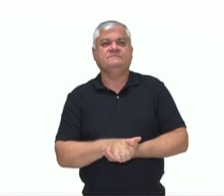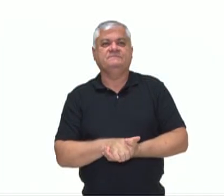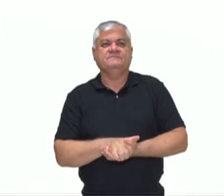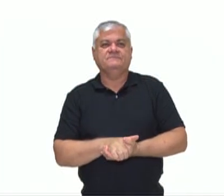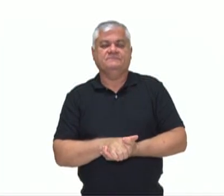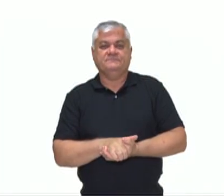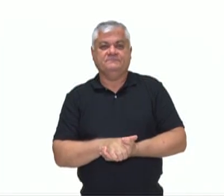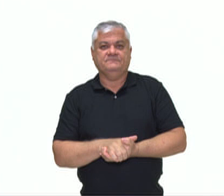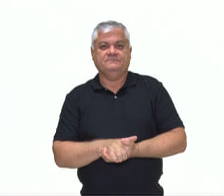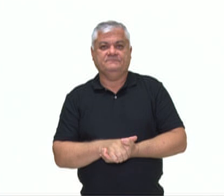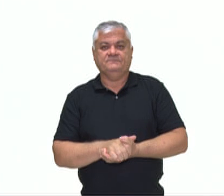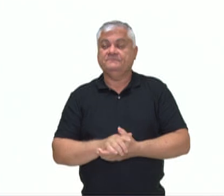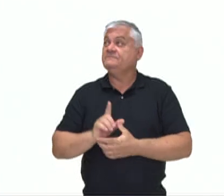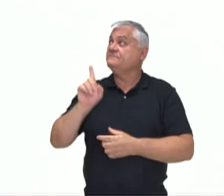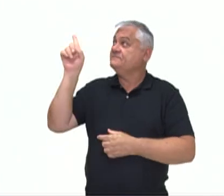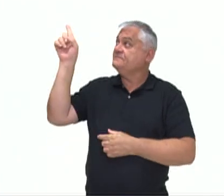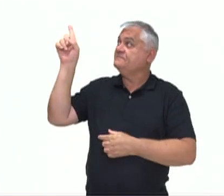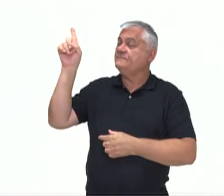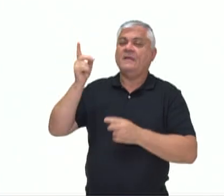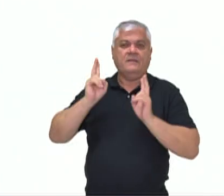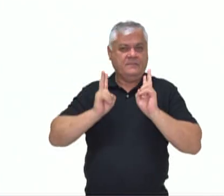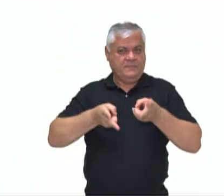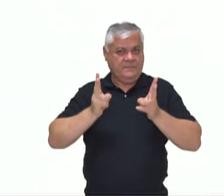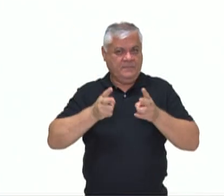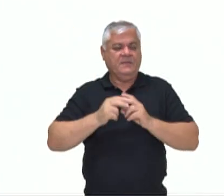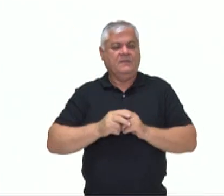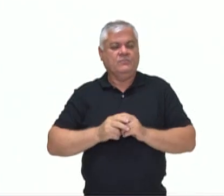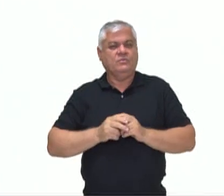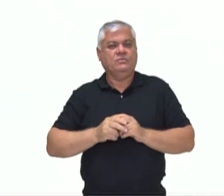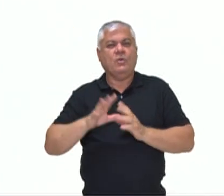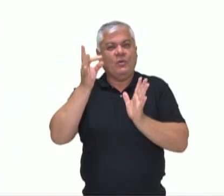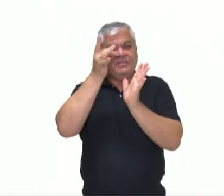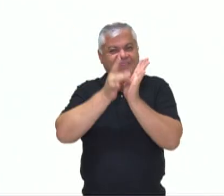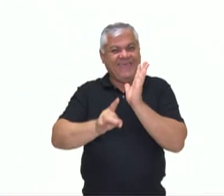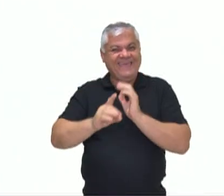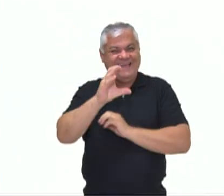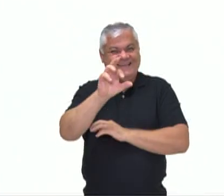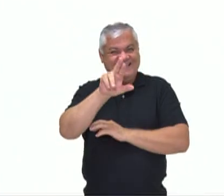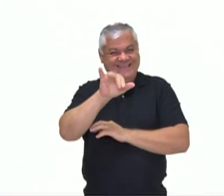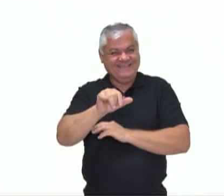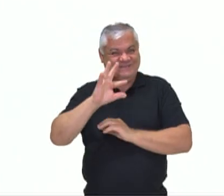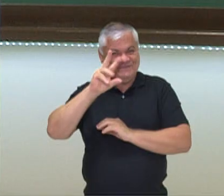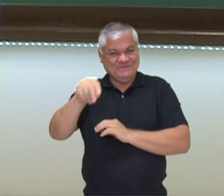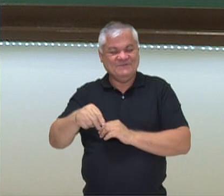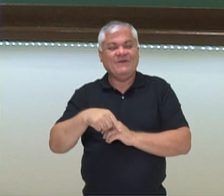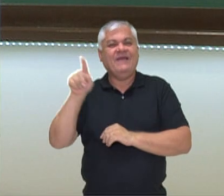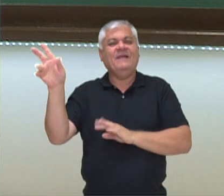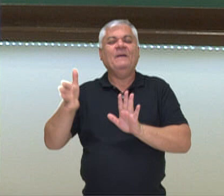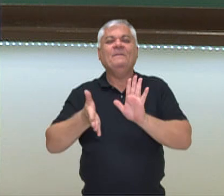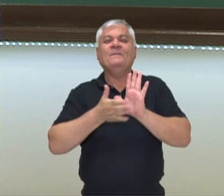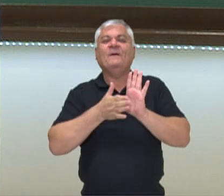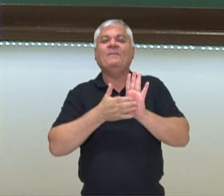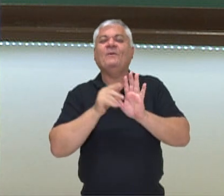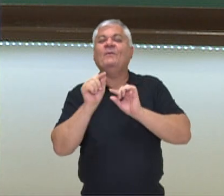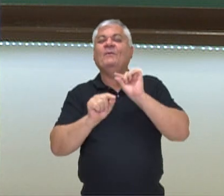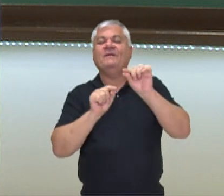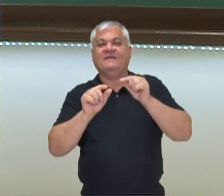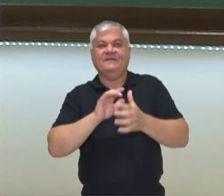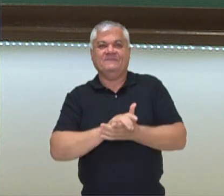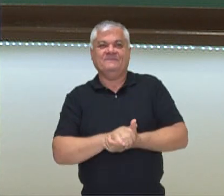Ainda sobre esse episódio, Something to Say do Chris, vamos ver o que foi que ele propôs para o pessoal da escola